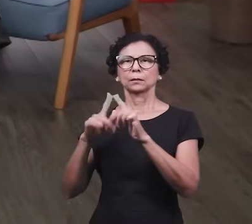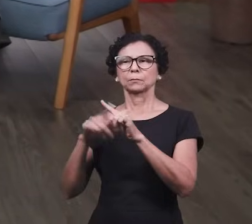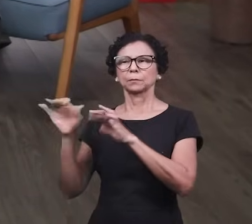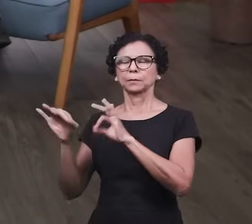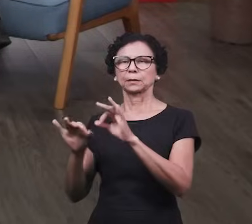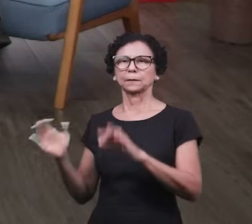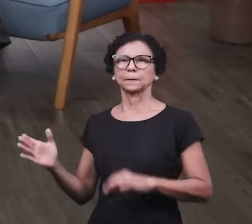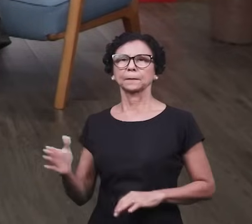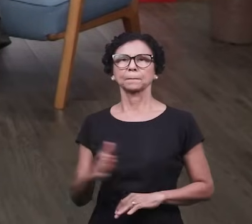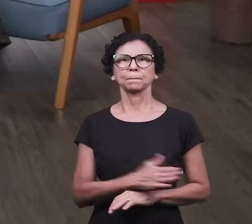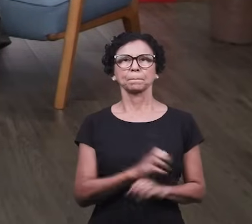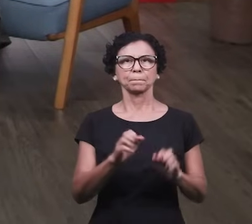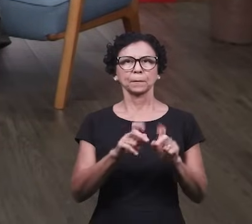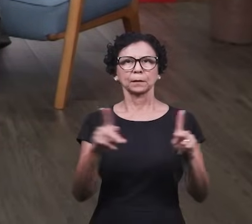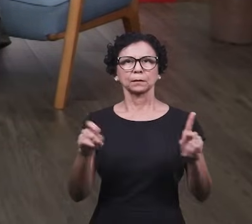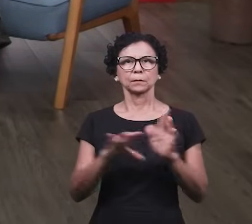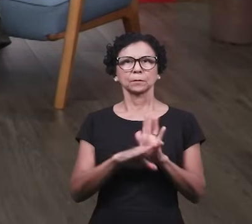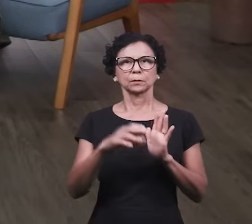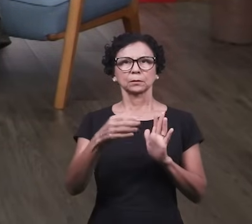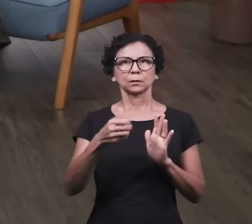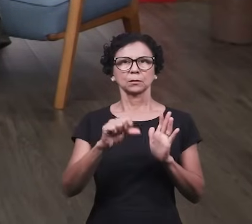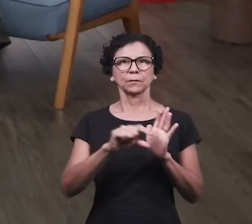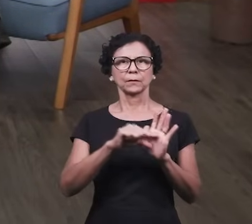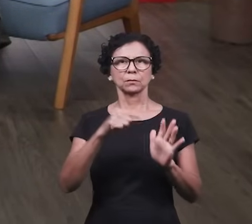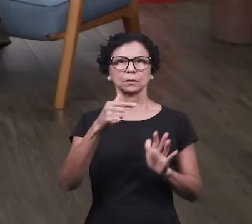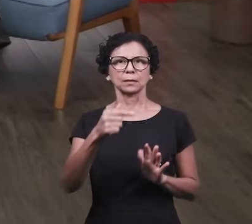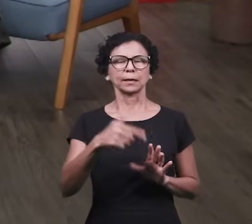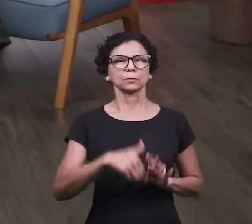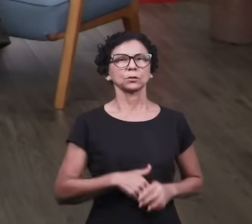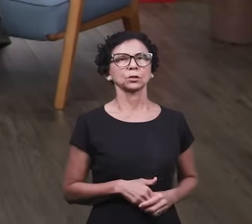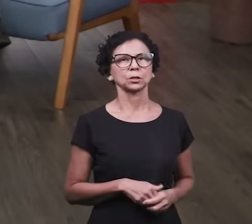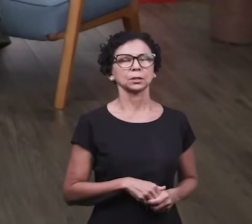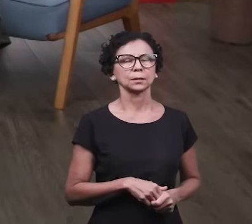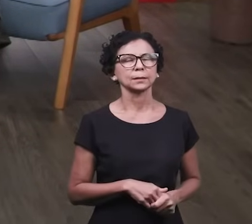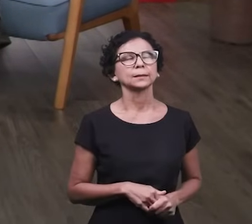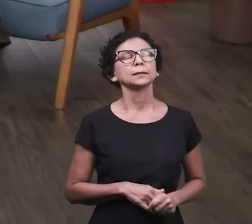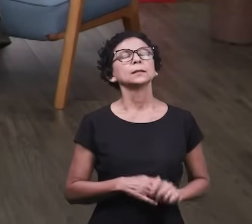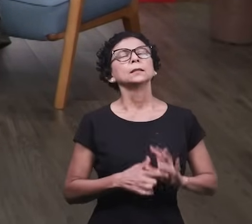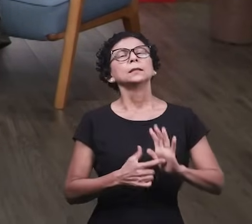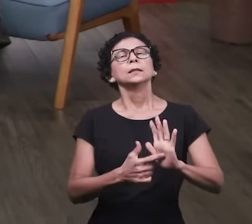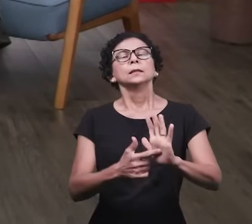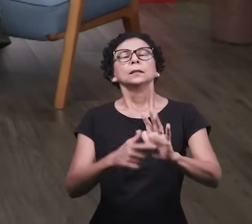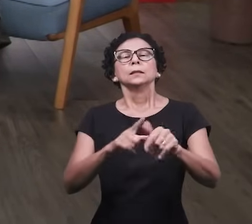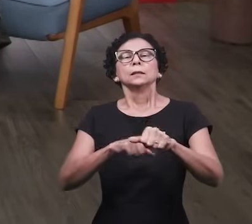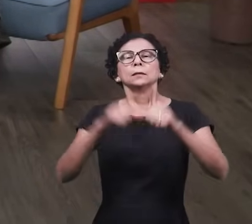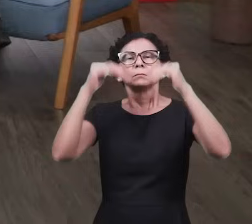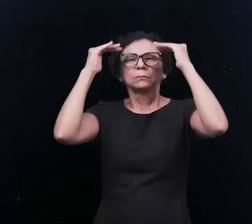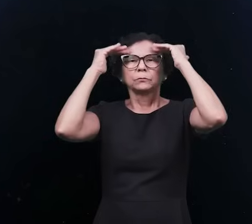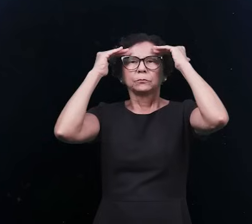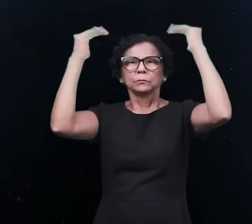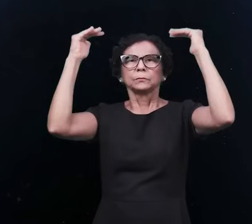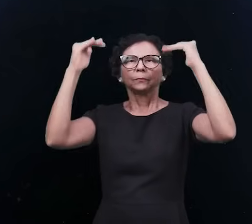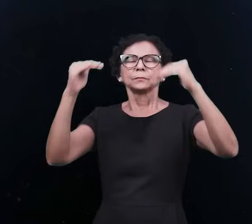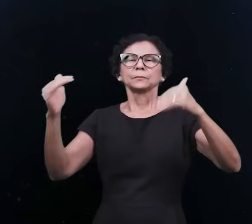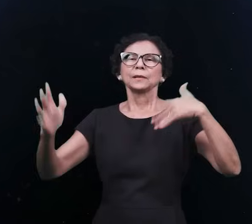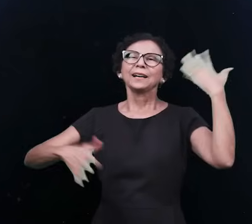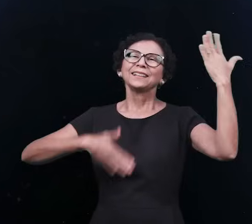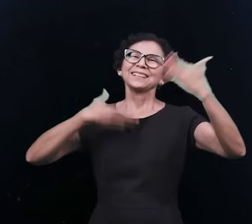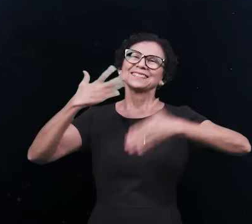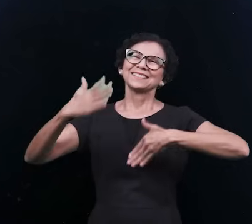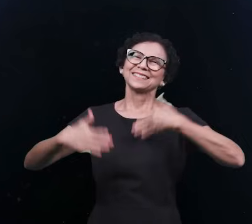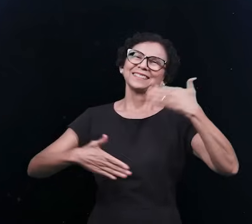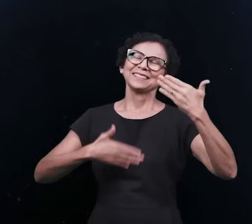livro do Apocalipse, capítulo 19, verso 7, que fala sobre esse momento solene. Regozijemo-nos